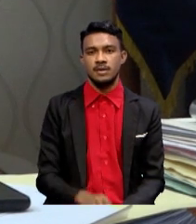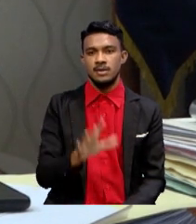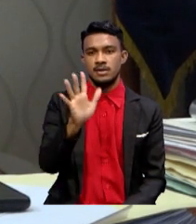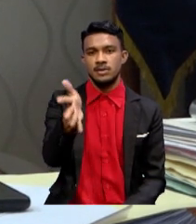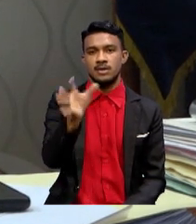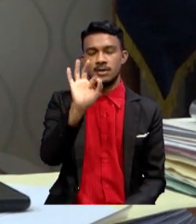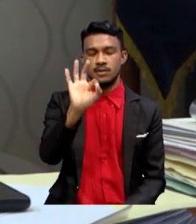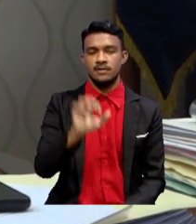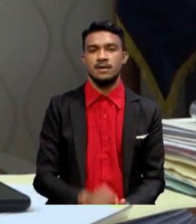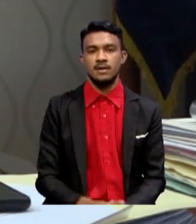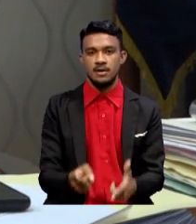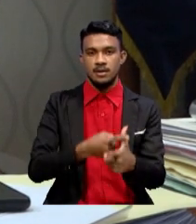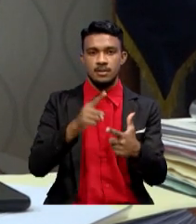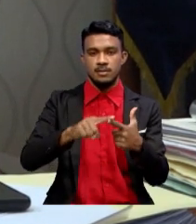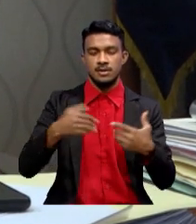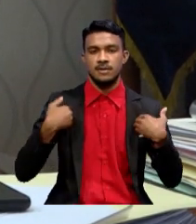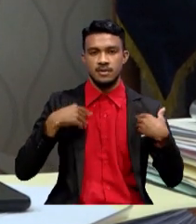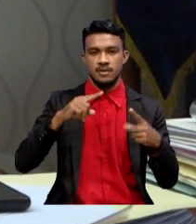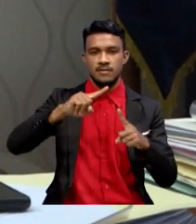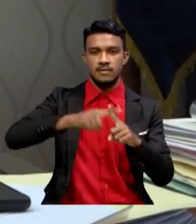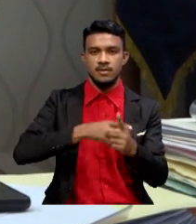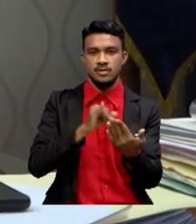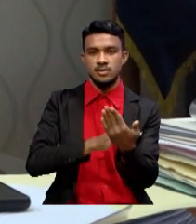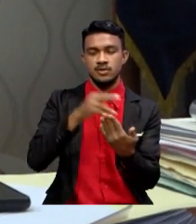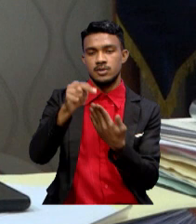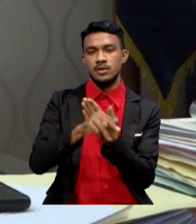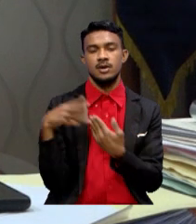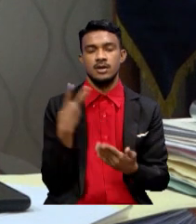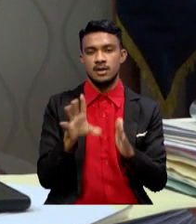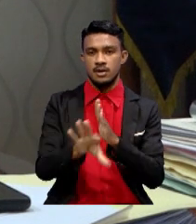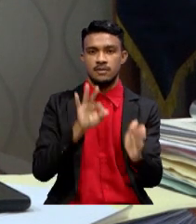9.998.227.59. Pois ia fulan junho nian ita ia